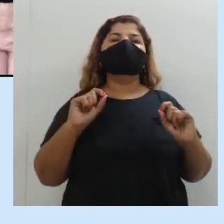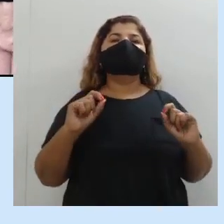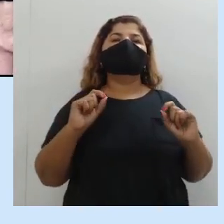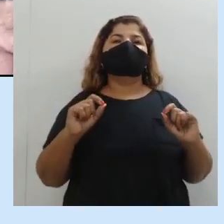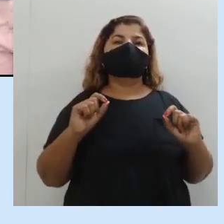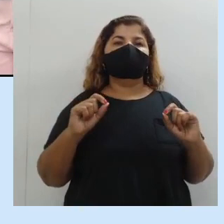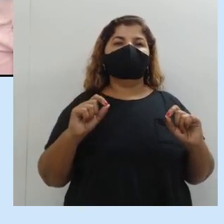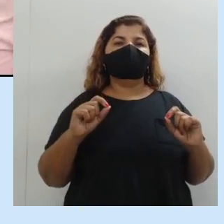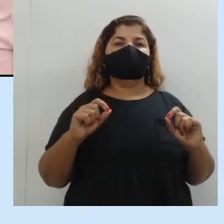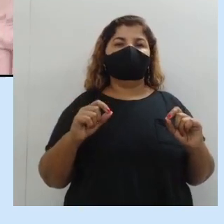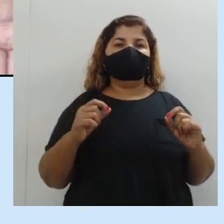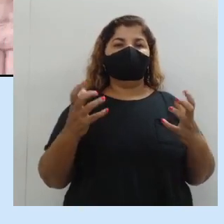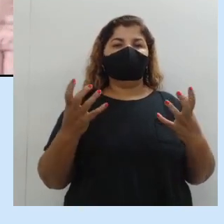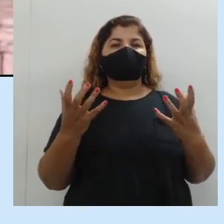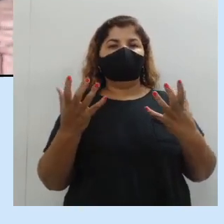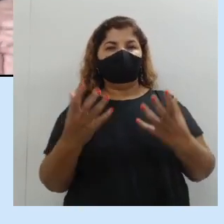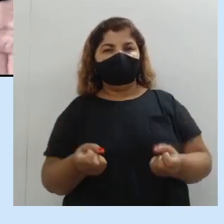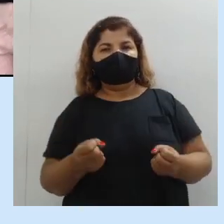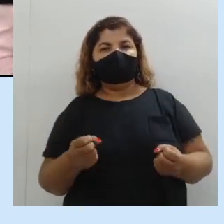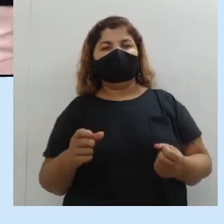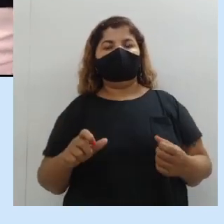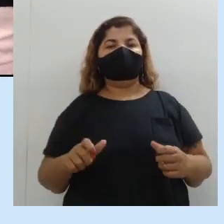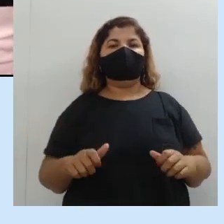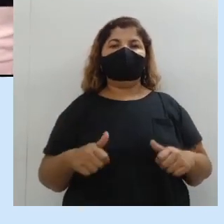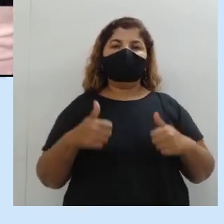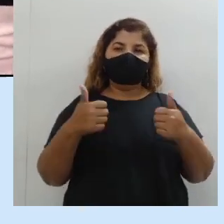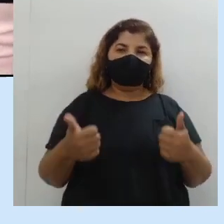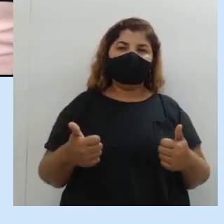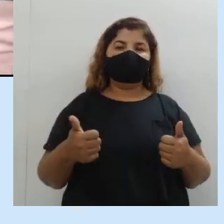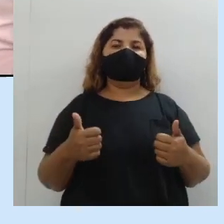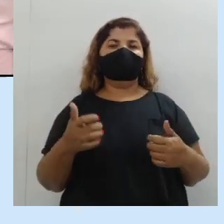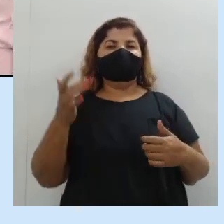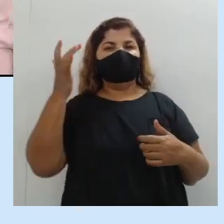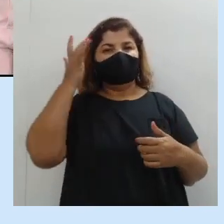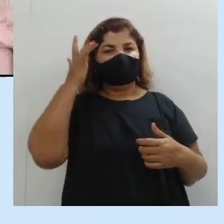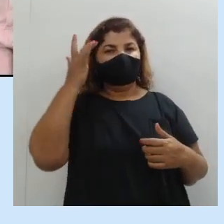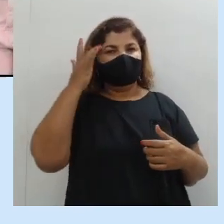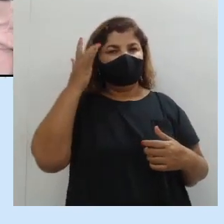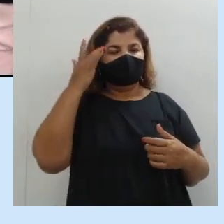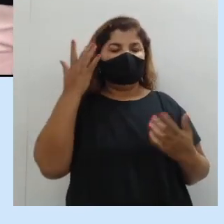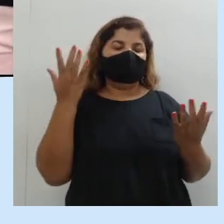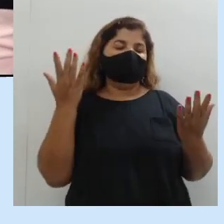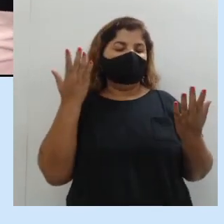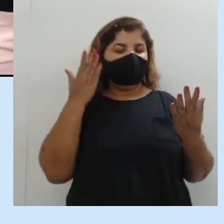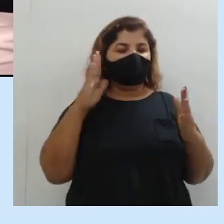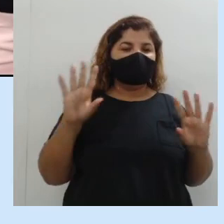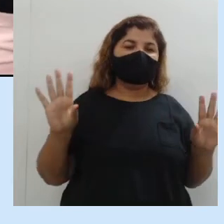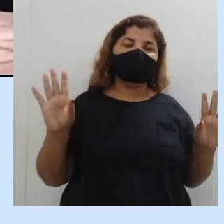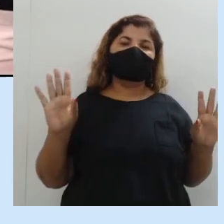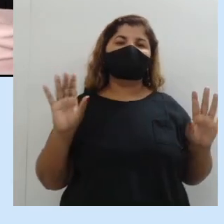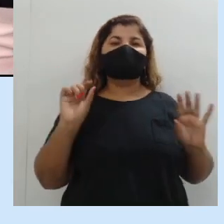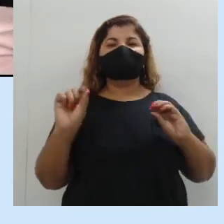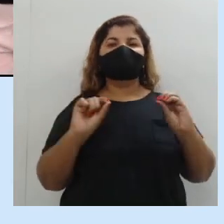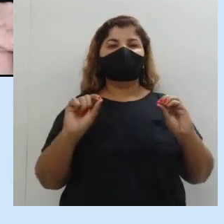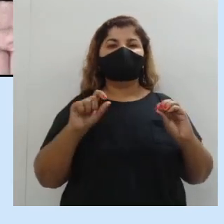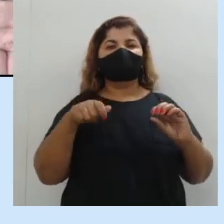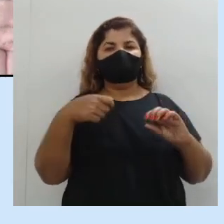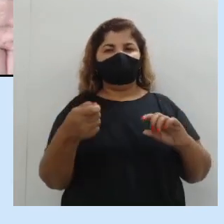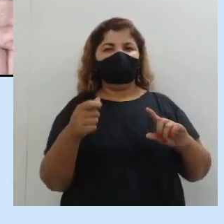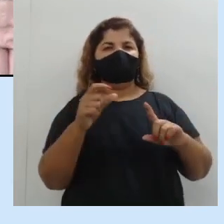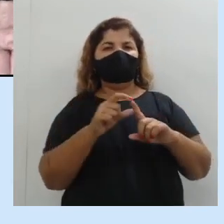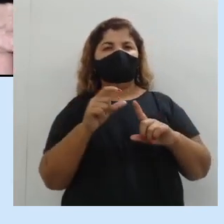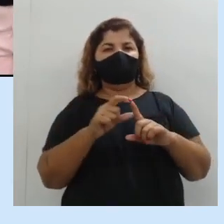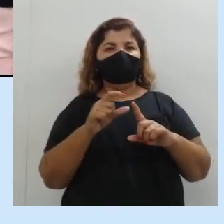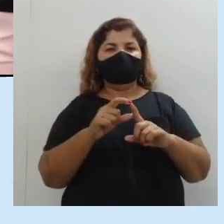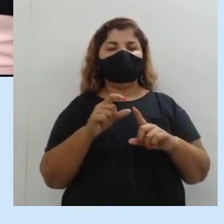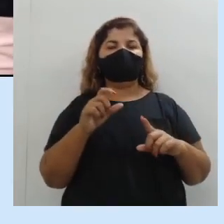aceitação melhor, uma elitização, não sei dizer mais precisamente uma palavra, né?